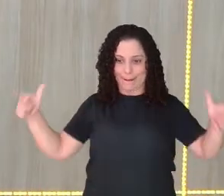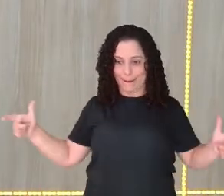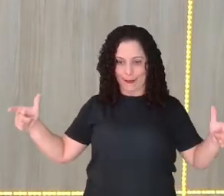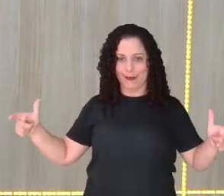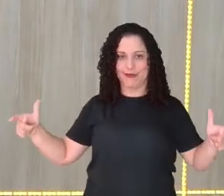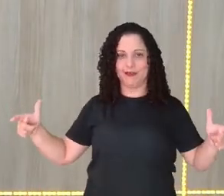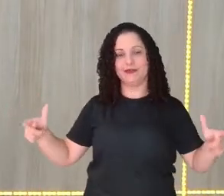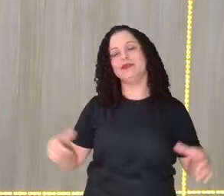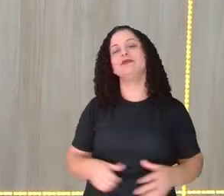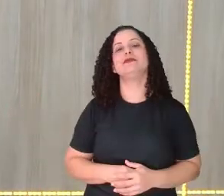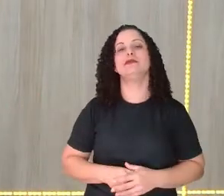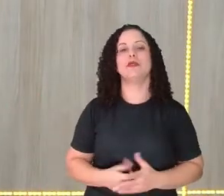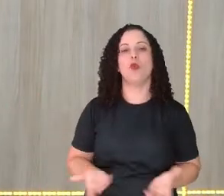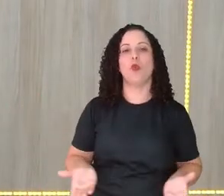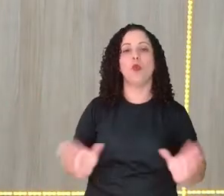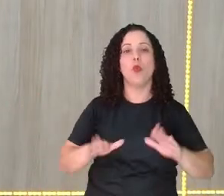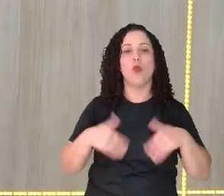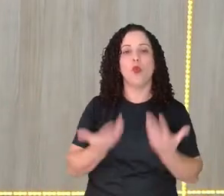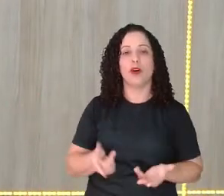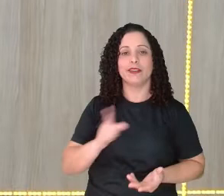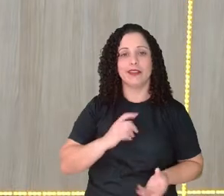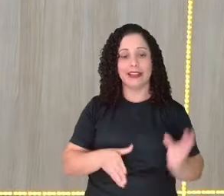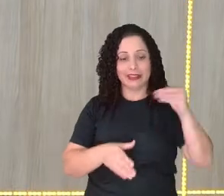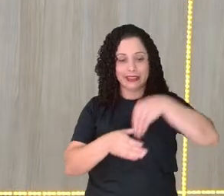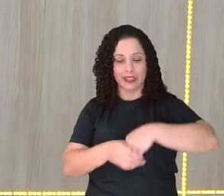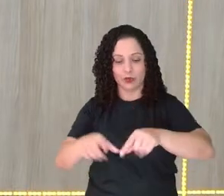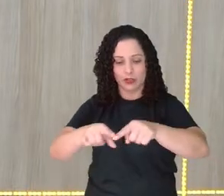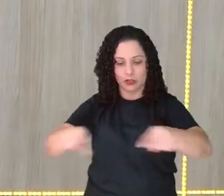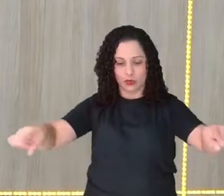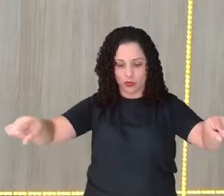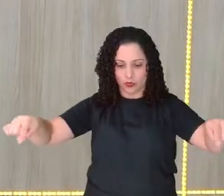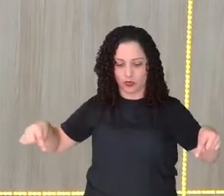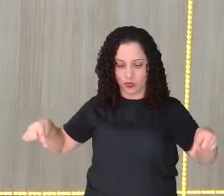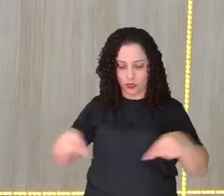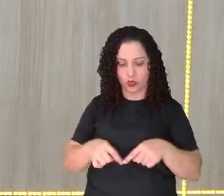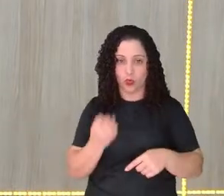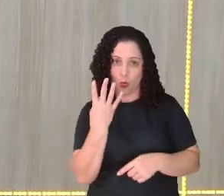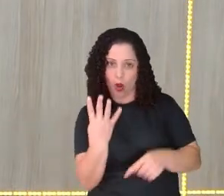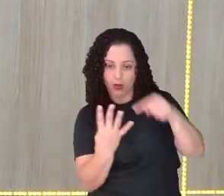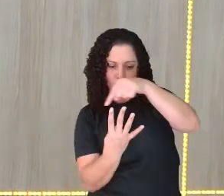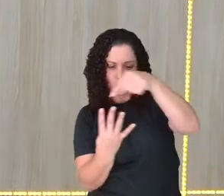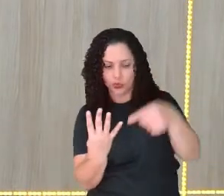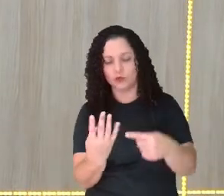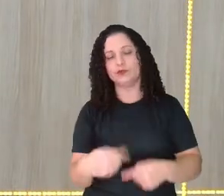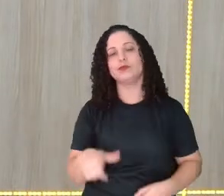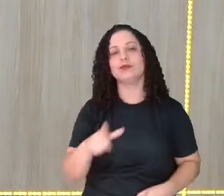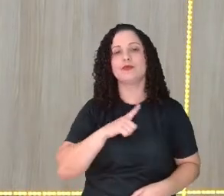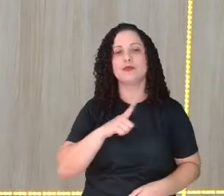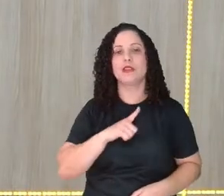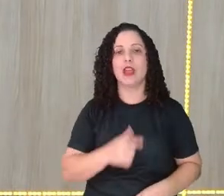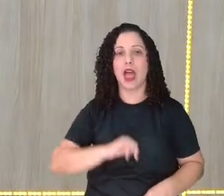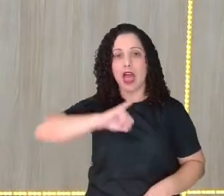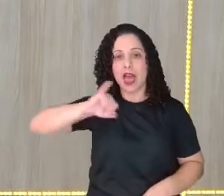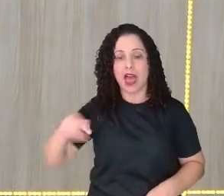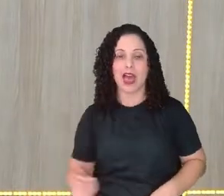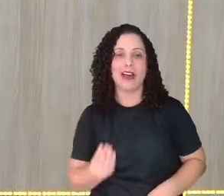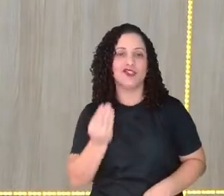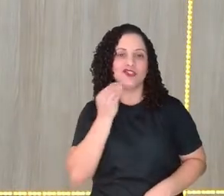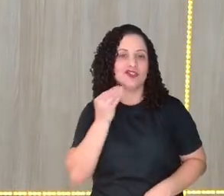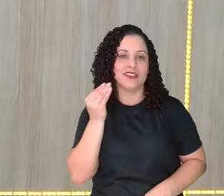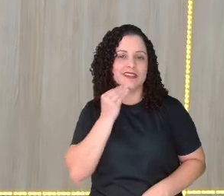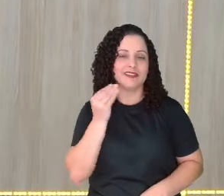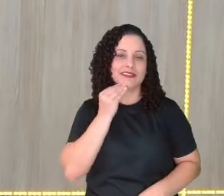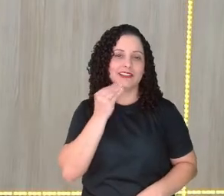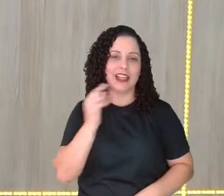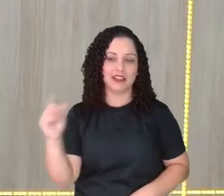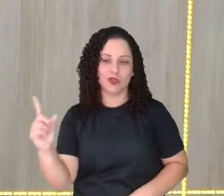um ringue, aí, dentro de uma arena com 4 lados, a chance de um atleta encurralar, de um lutador, né,